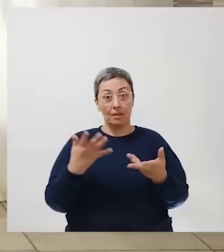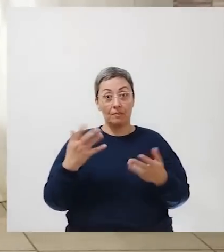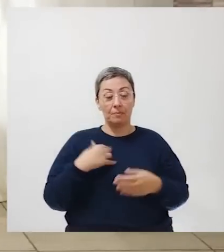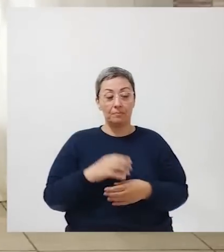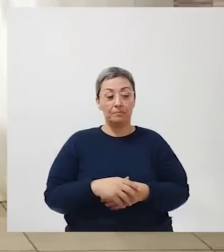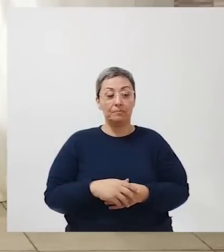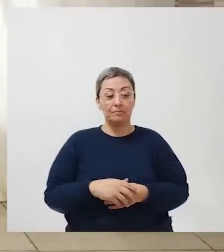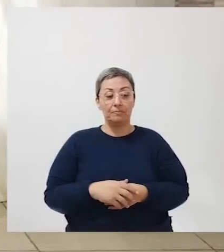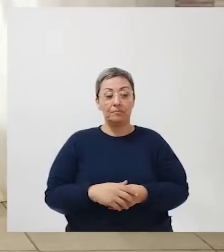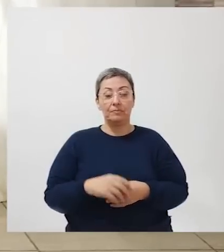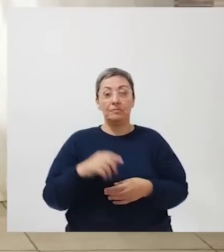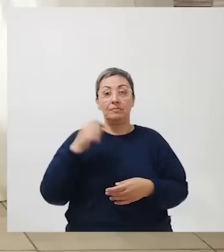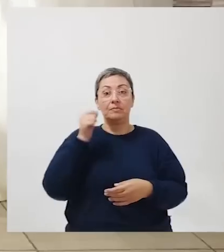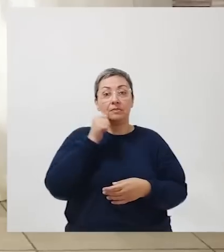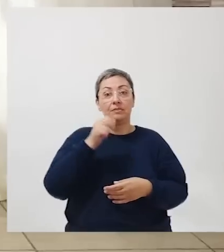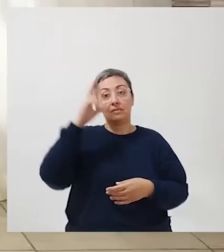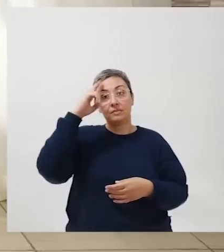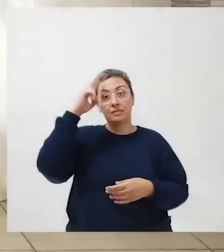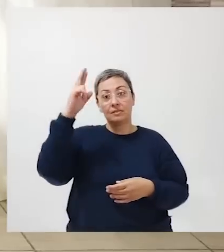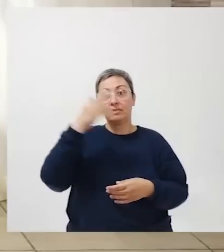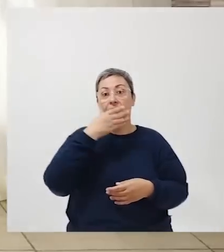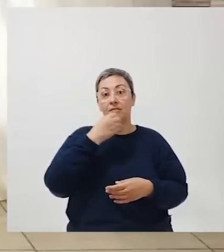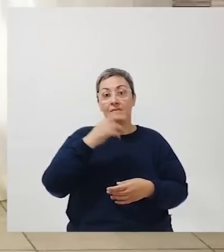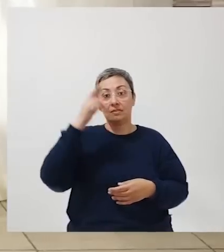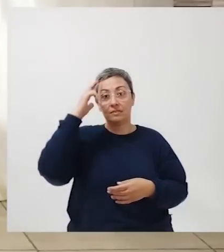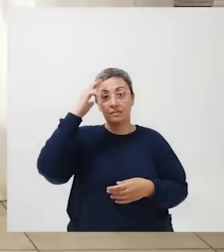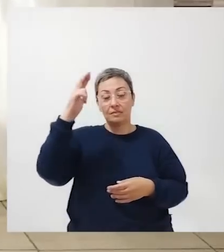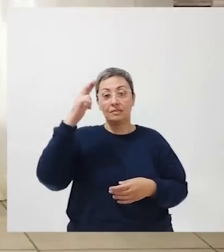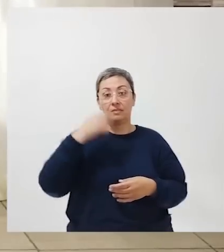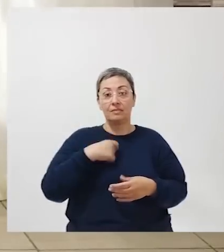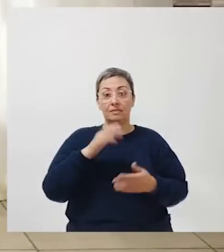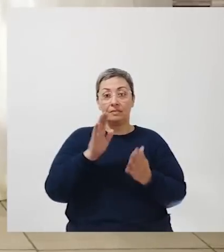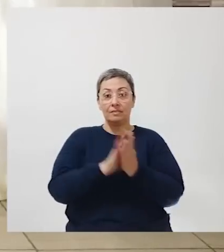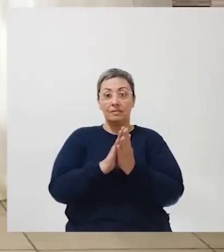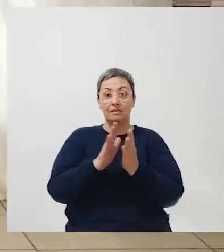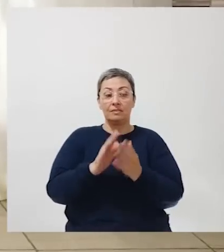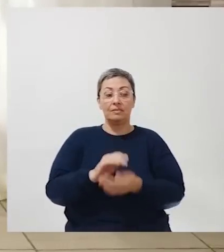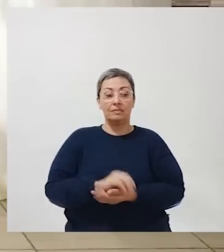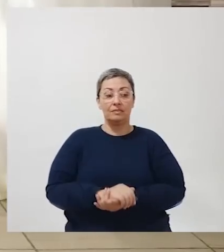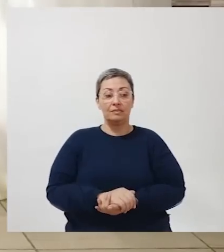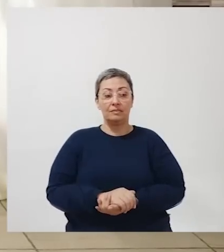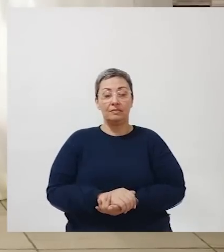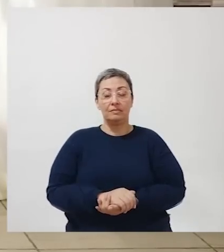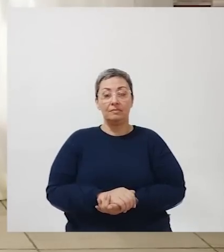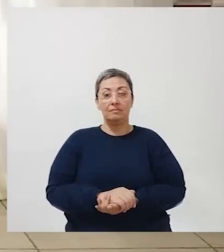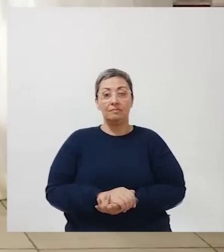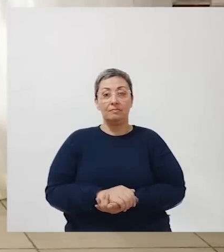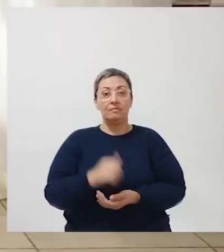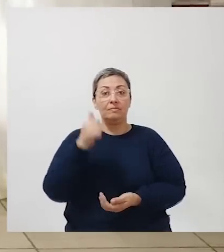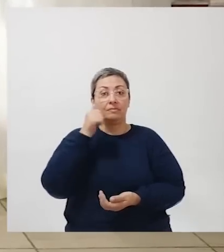E vamos lá? Senhoras e senhores, bata uma palma.